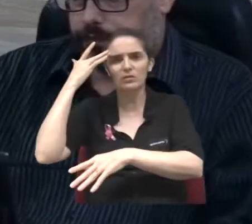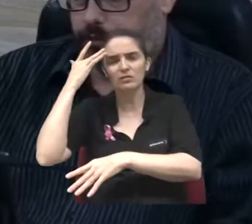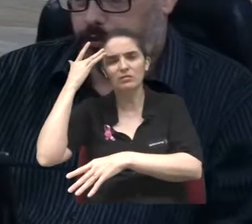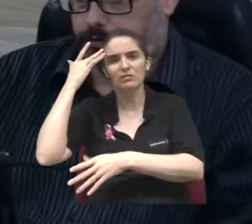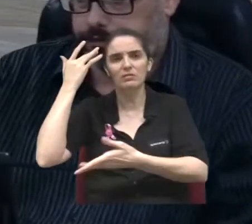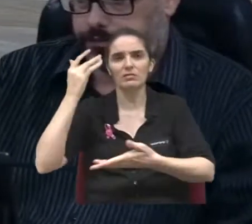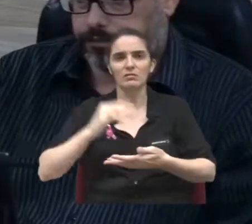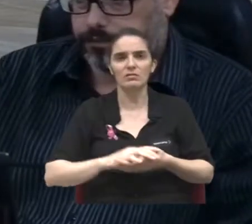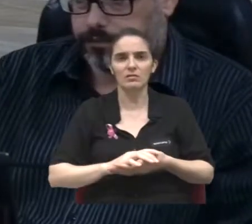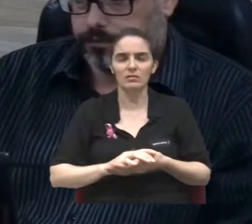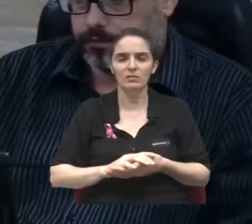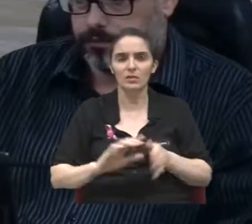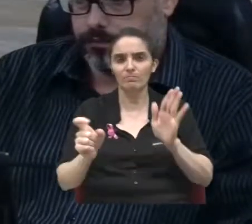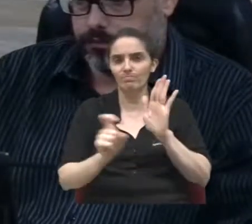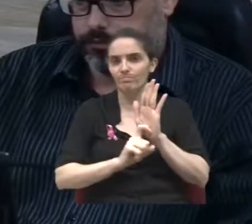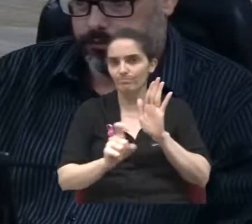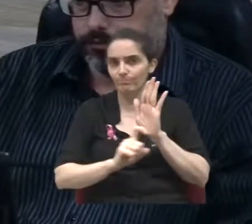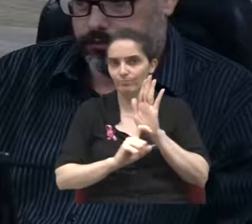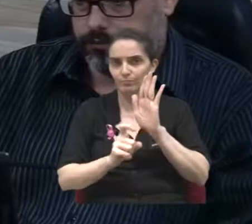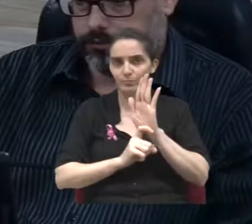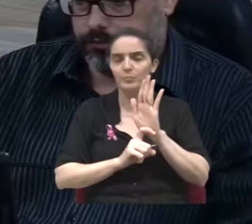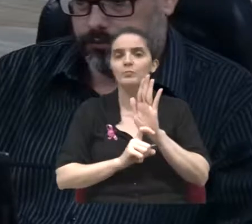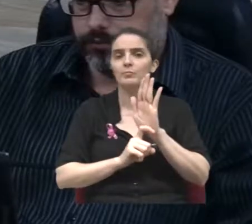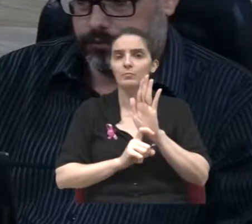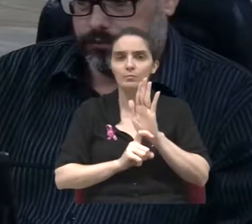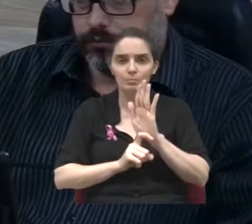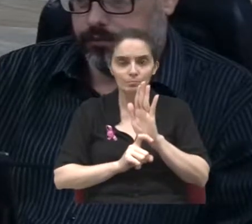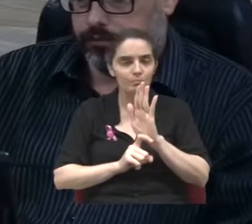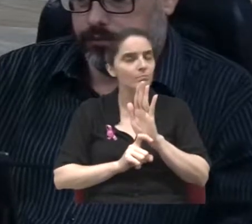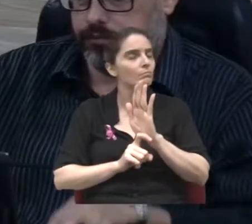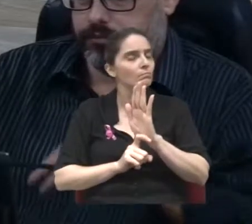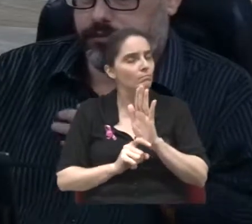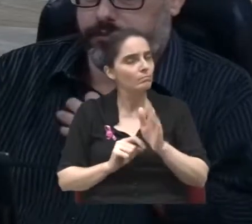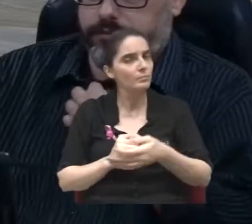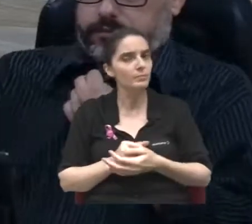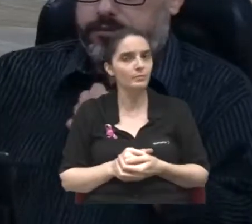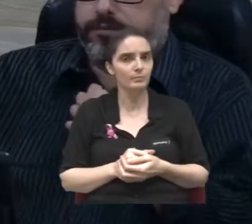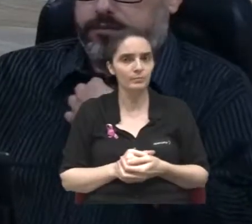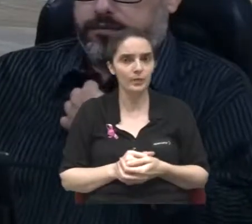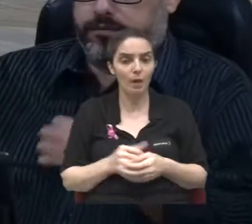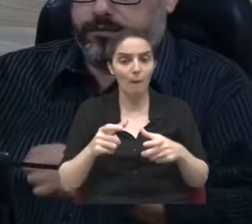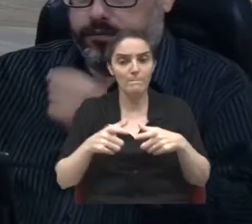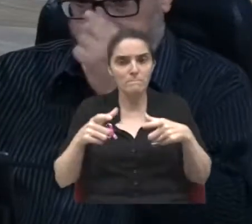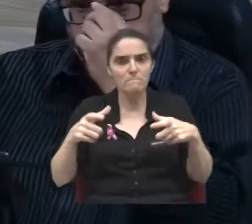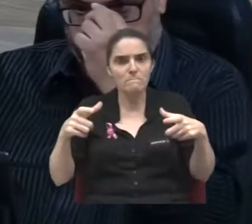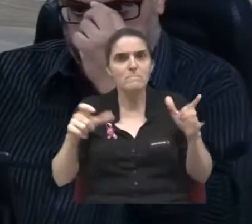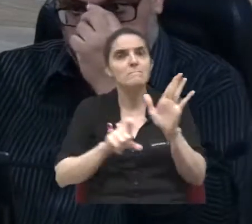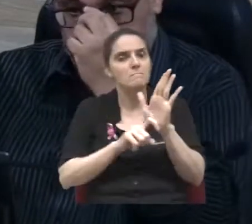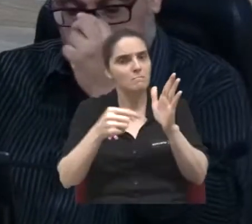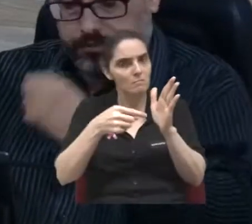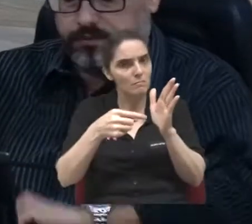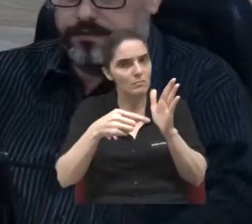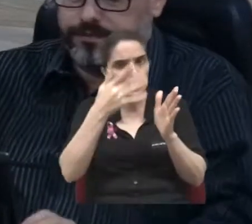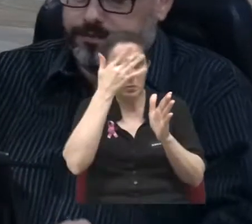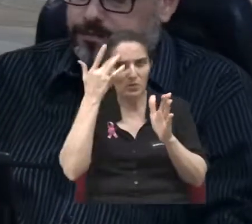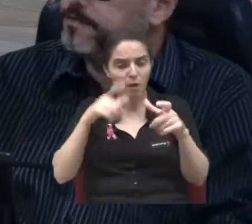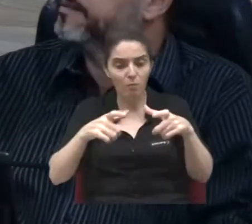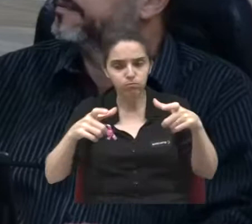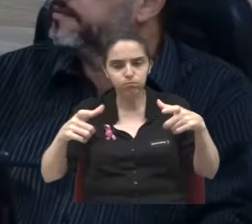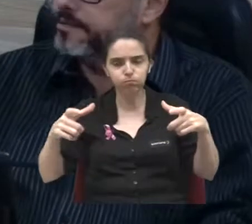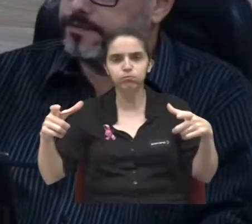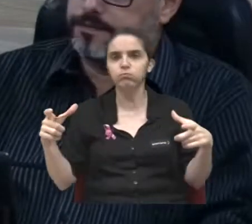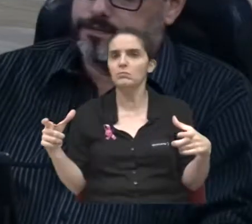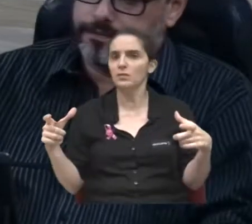dependentes químicos, pessoas que estão... E o pior é que está aumentando, nós sentimos essa